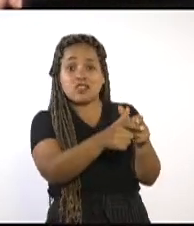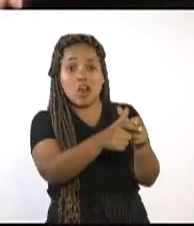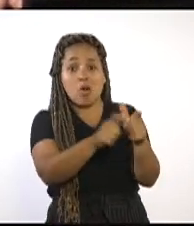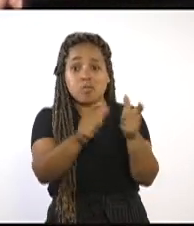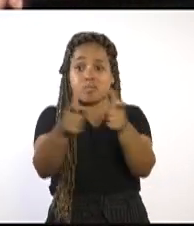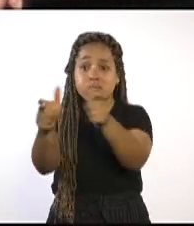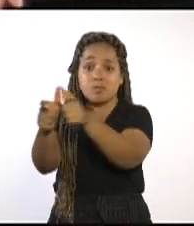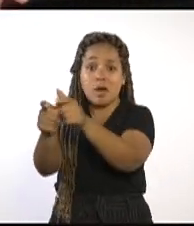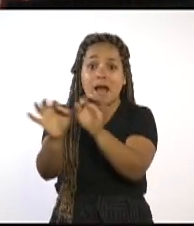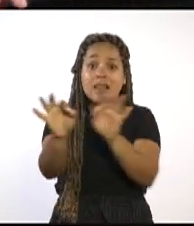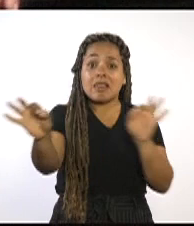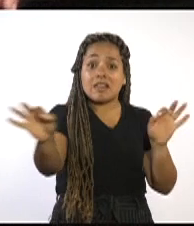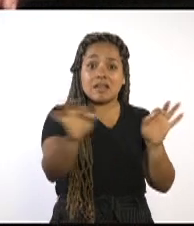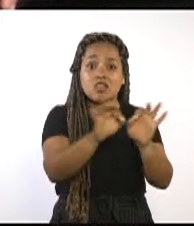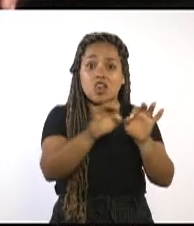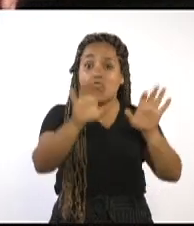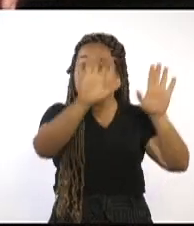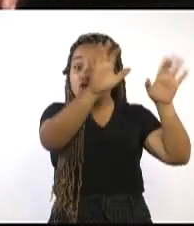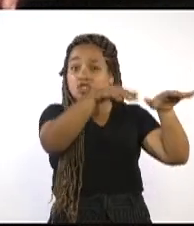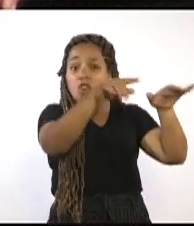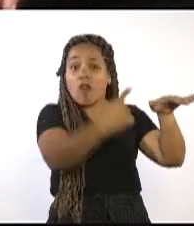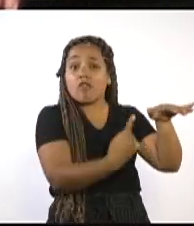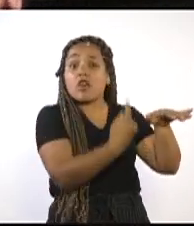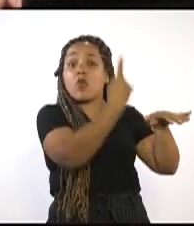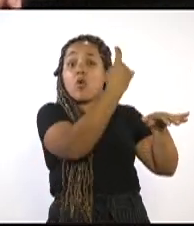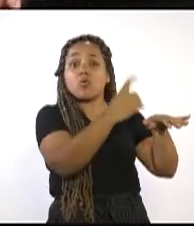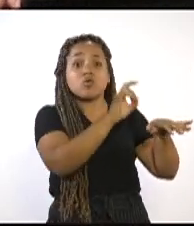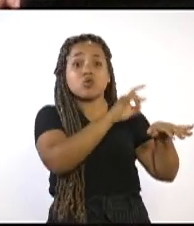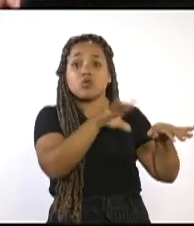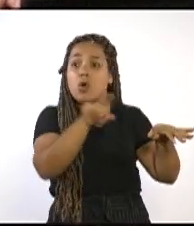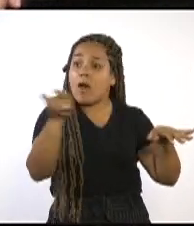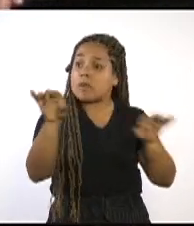de consequência, promovendo